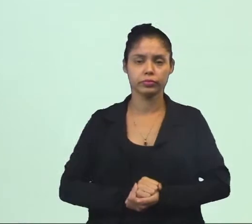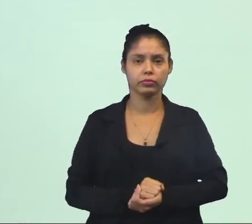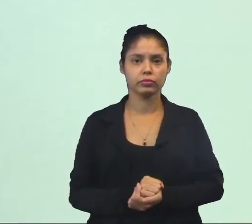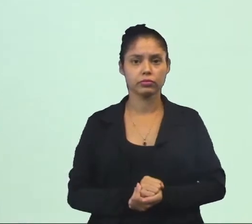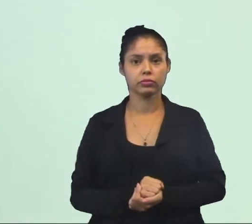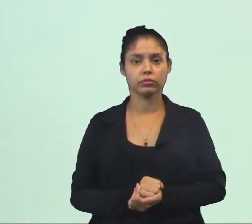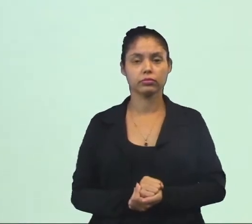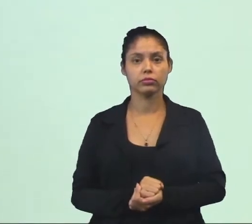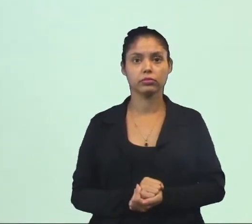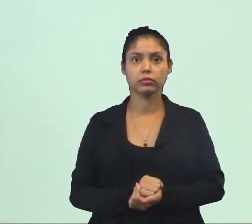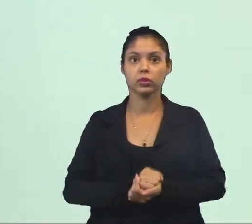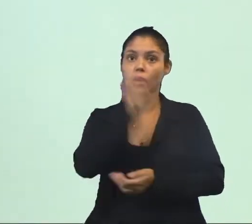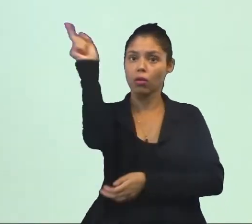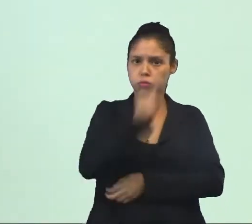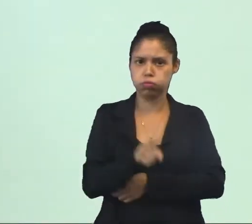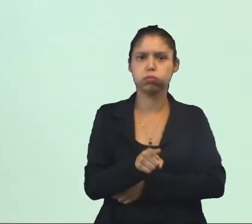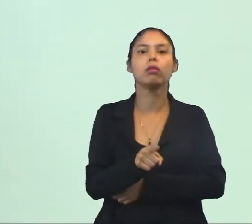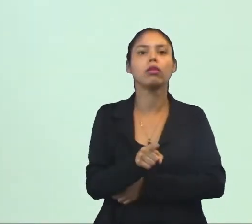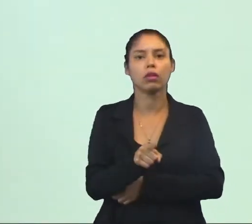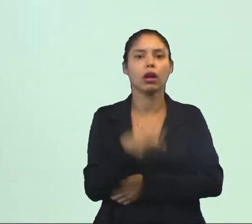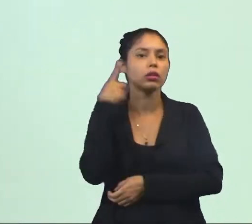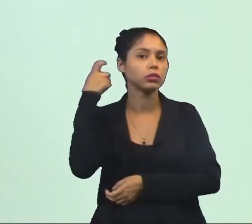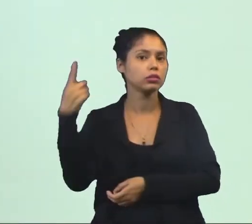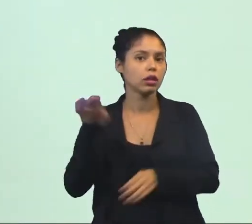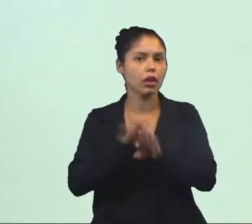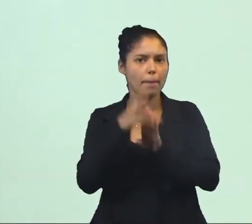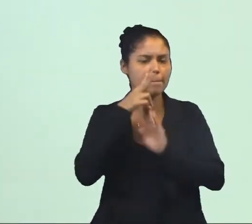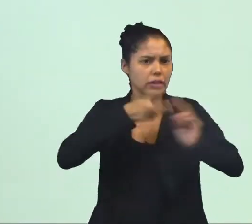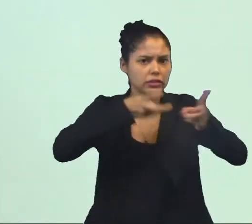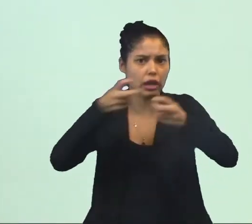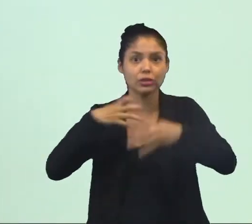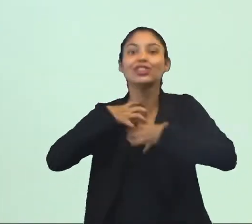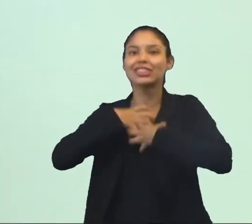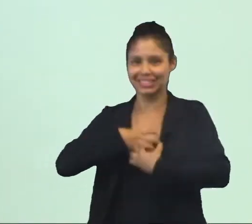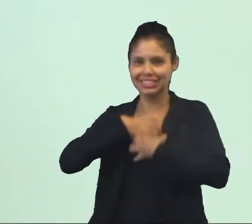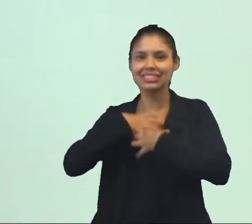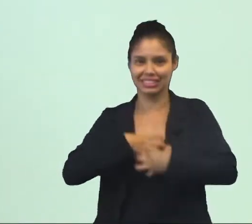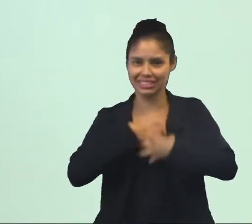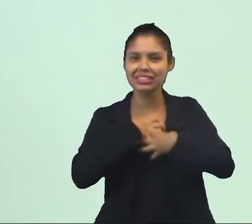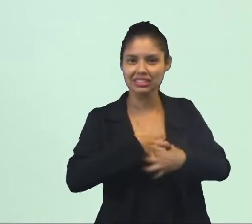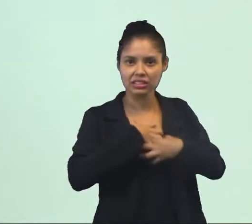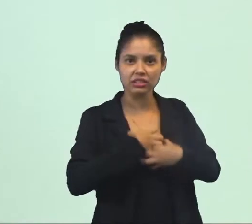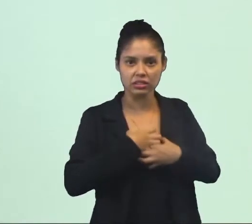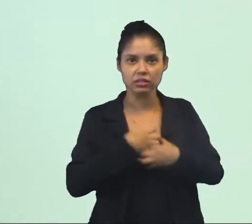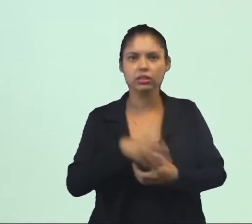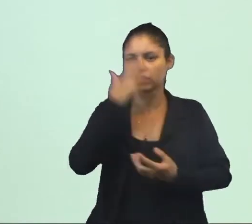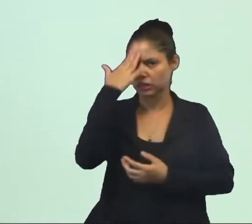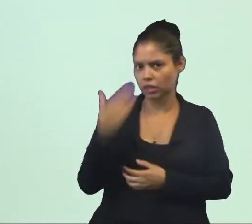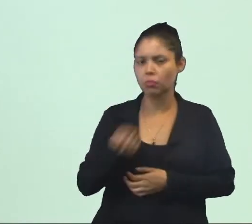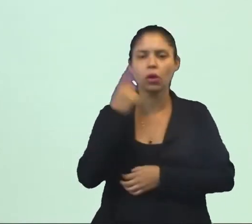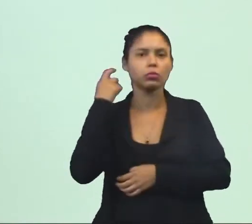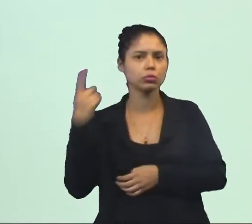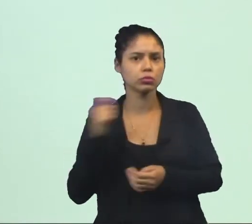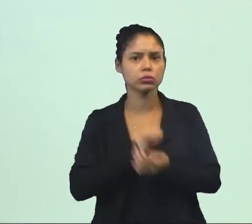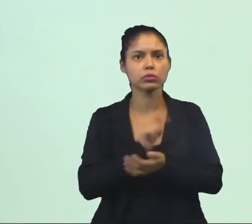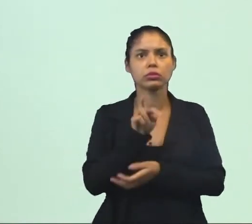o som grave e o trovão, quando você escuta um trovão, você já subentende que está sendo um som